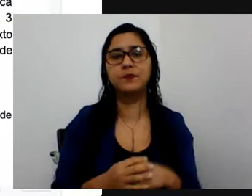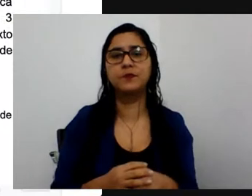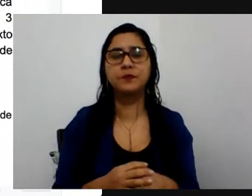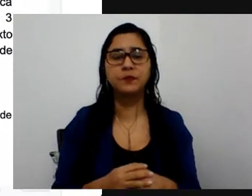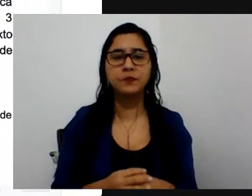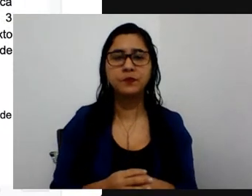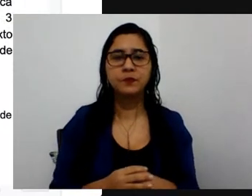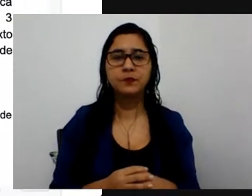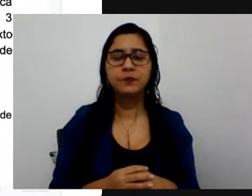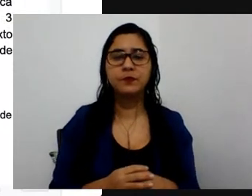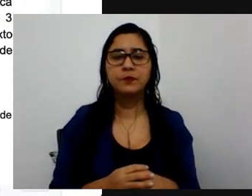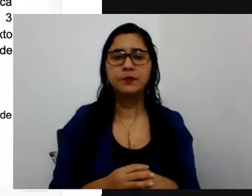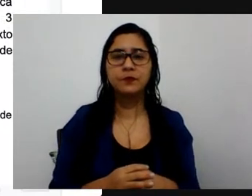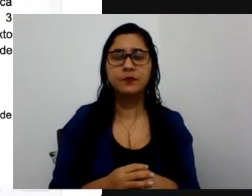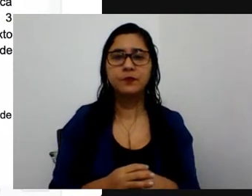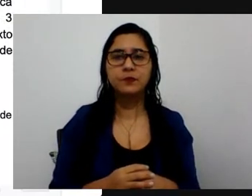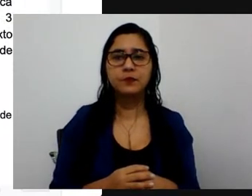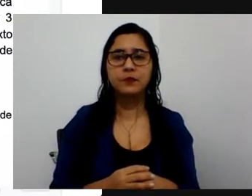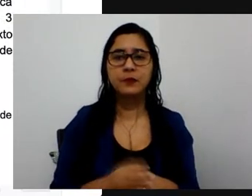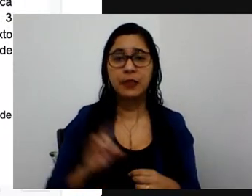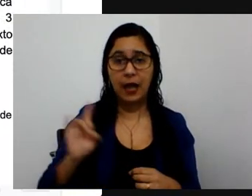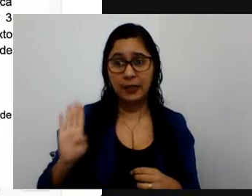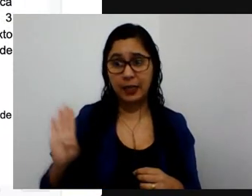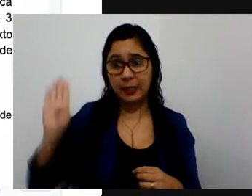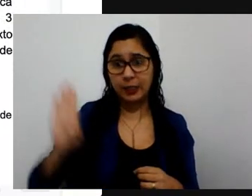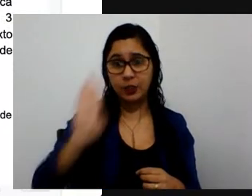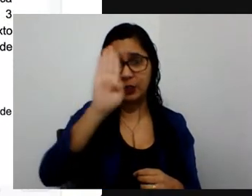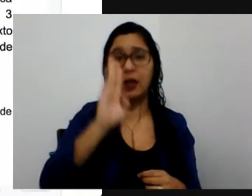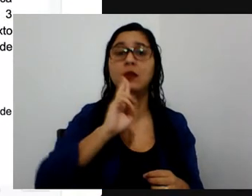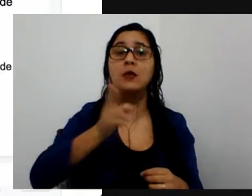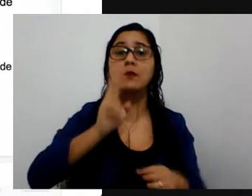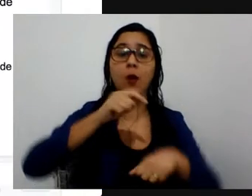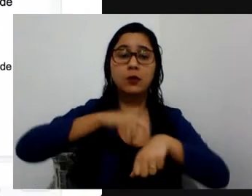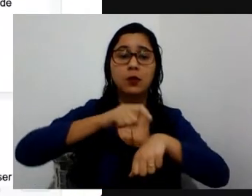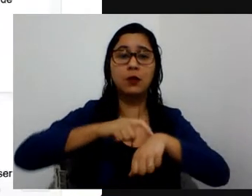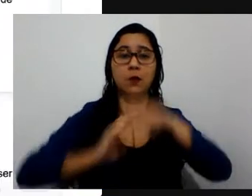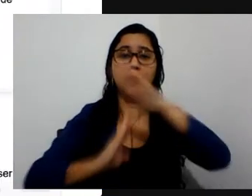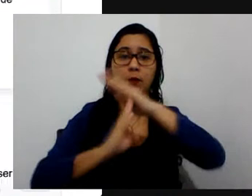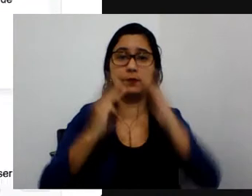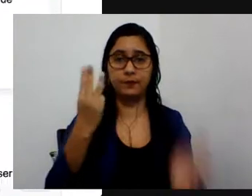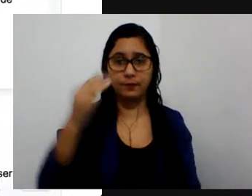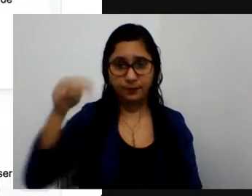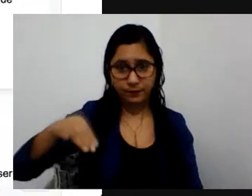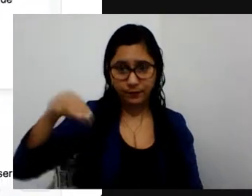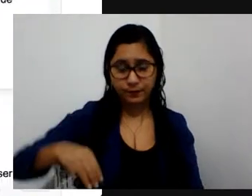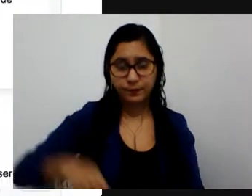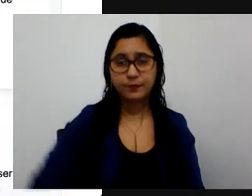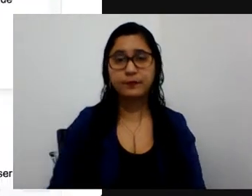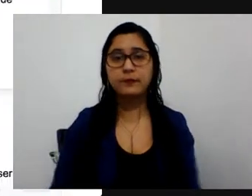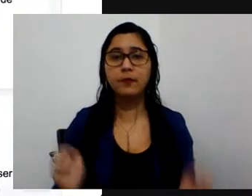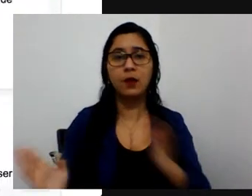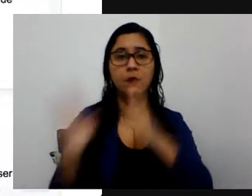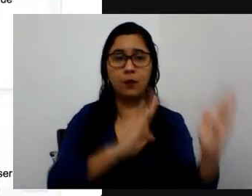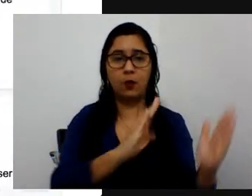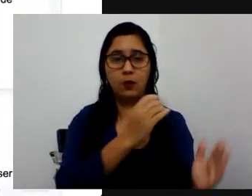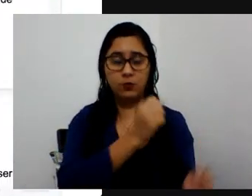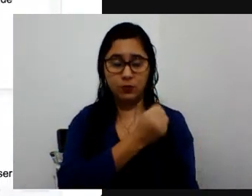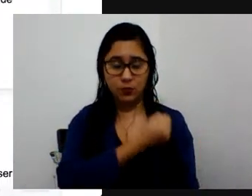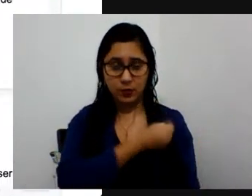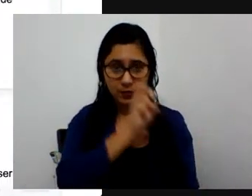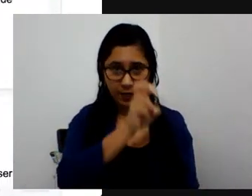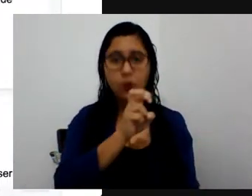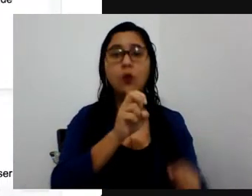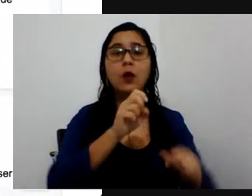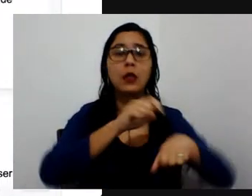E cada candidato terá 3 minutos para responder. No bloco 5, com duração de 8 minutos, com